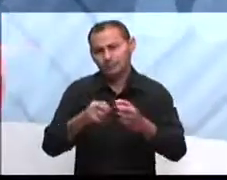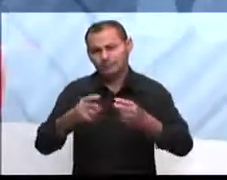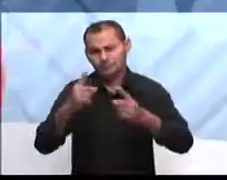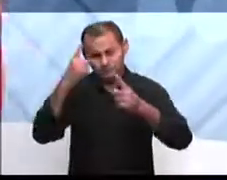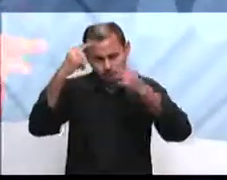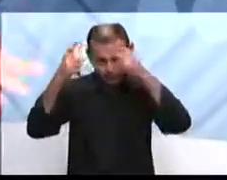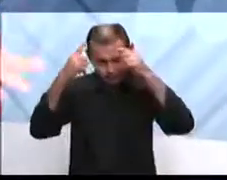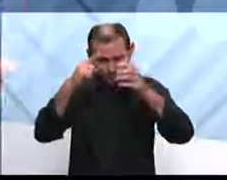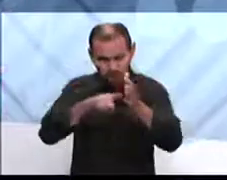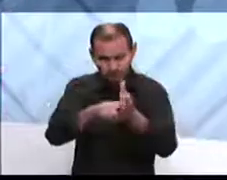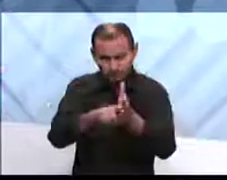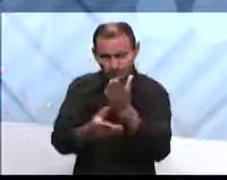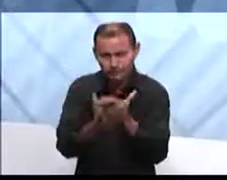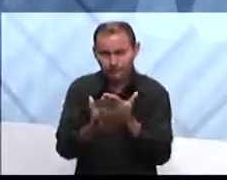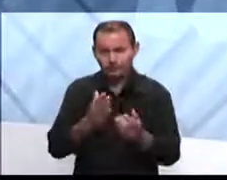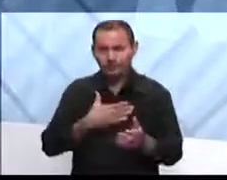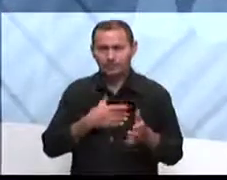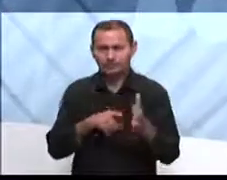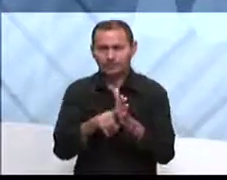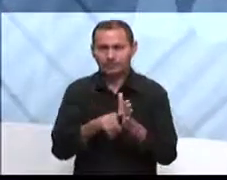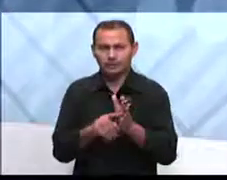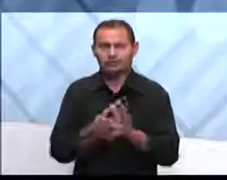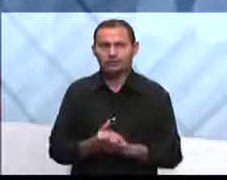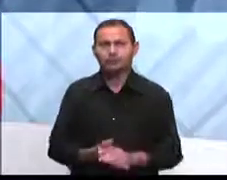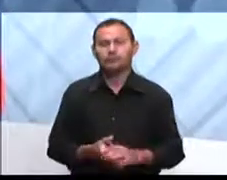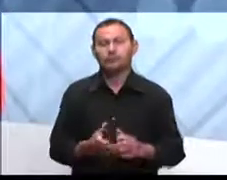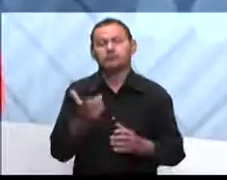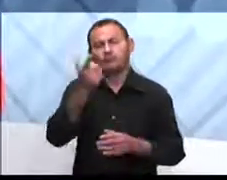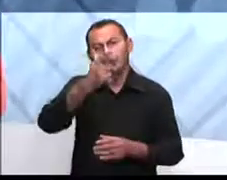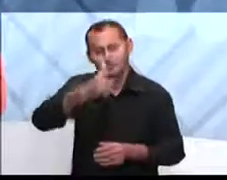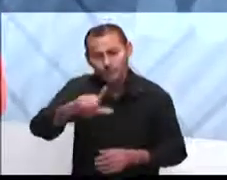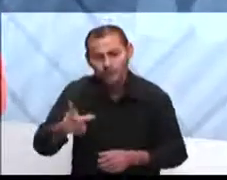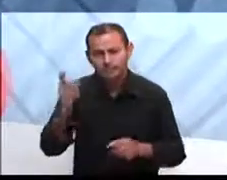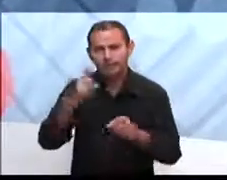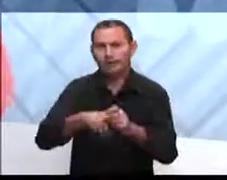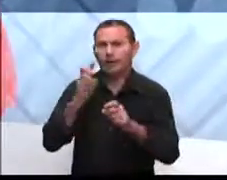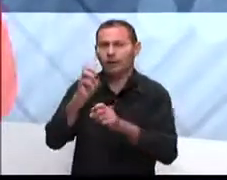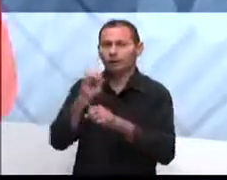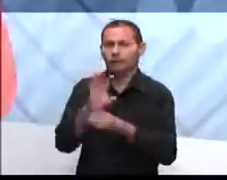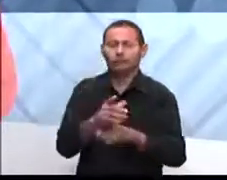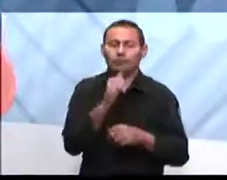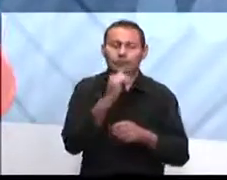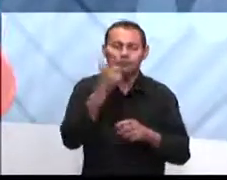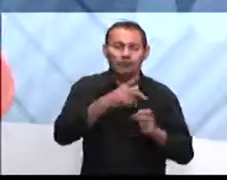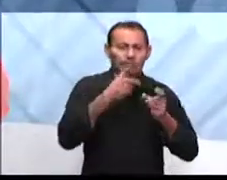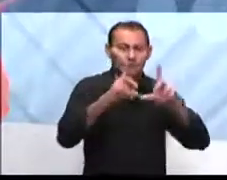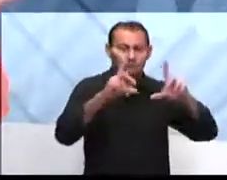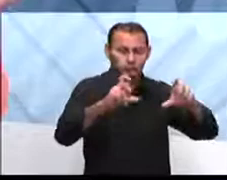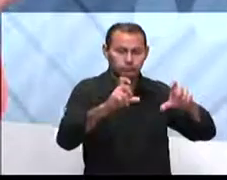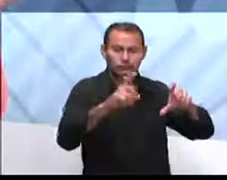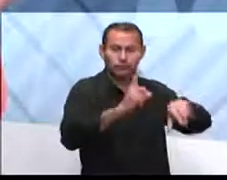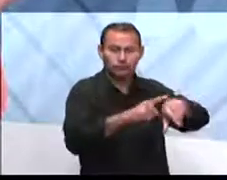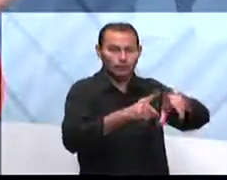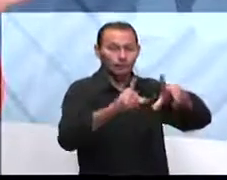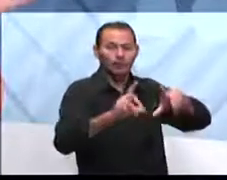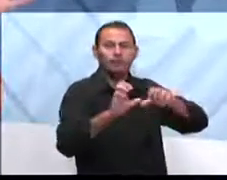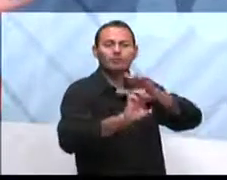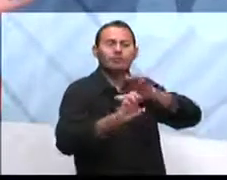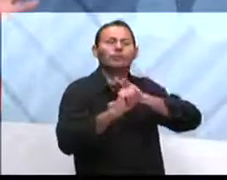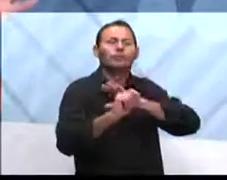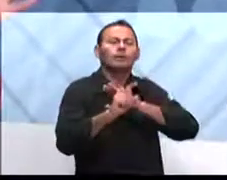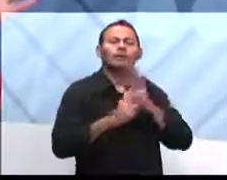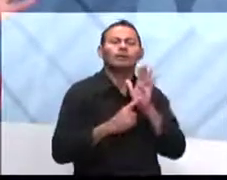foram levantadas na minha pesquisa. Então, novamente, voltando à foto, eu bato uma foto, pá! Então, né, o que, que